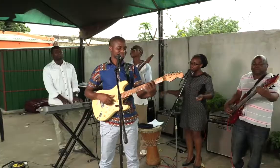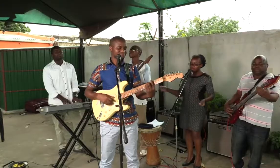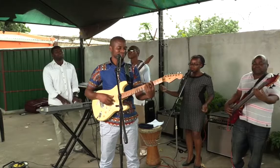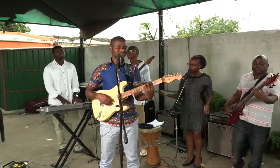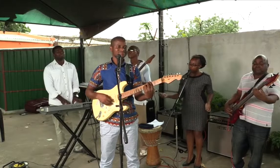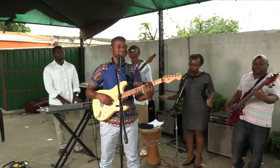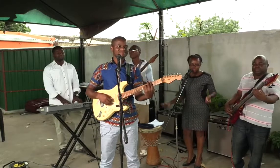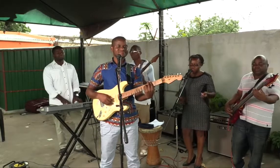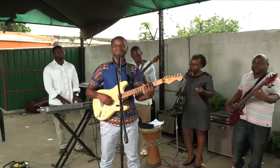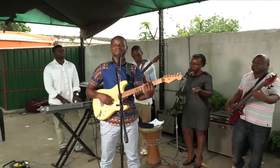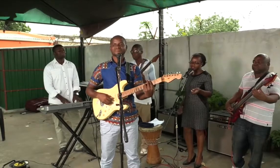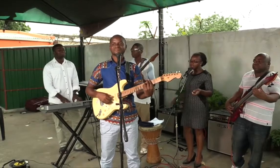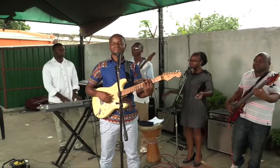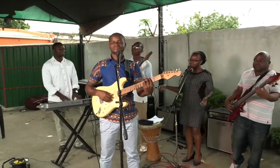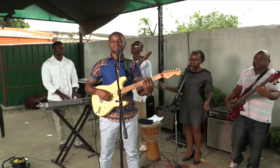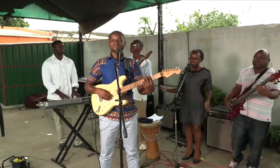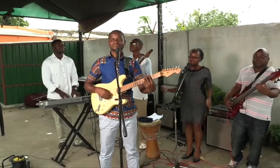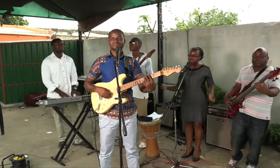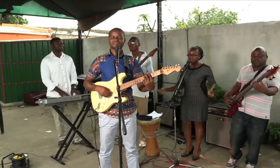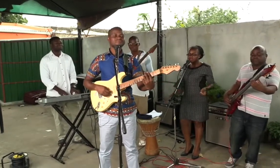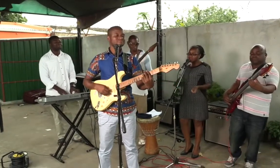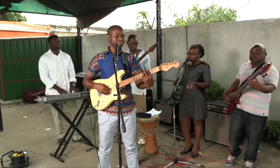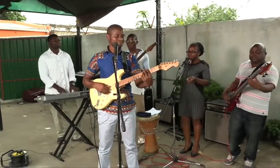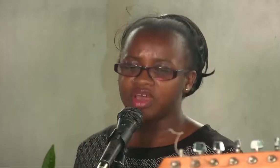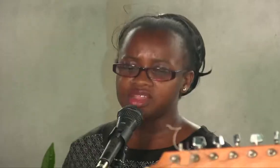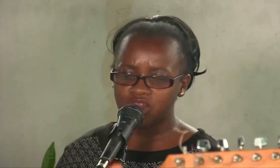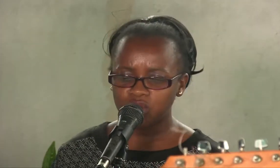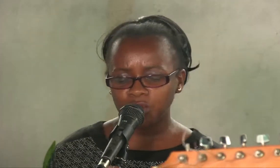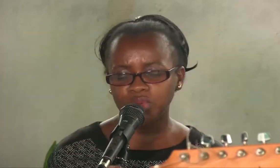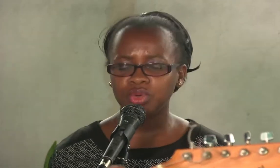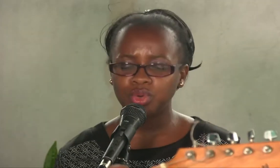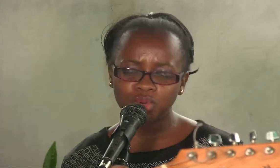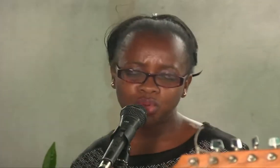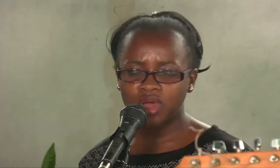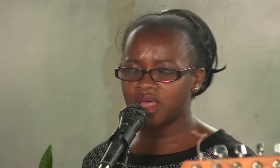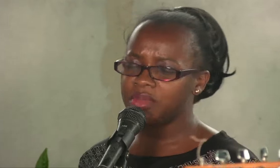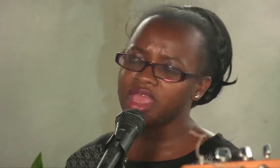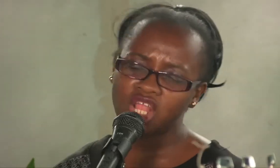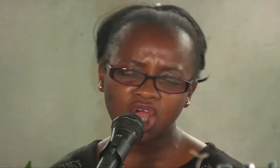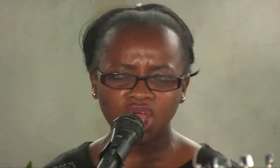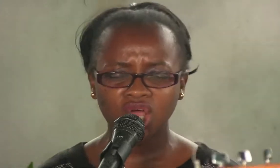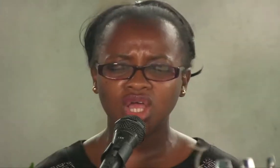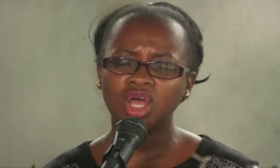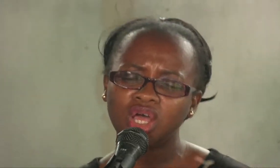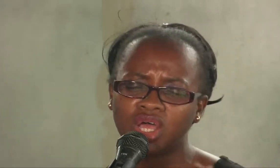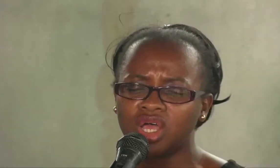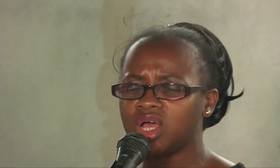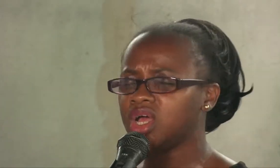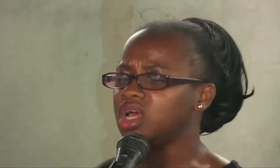Dar amor, pois da nada Fazer do mundo um lugar melhor